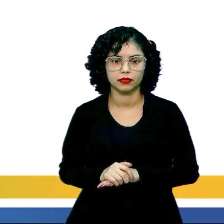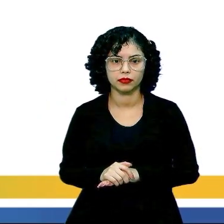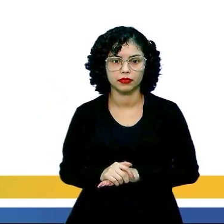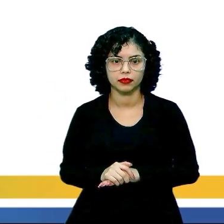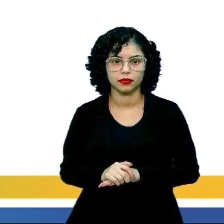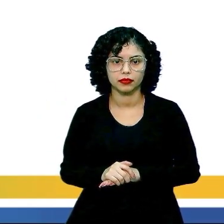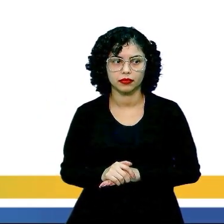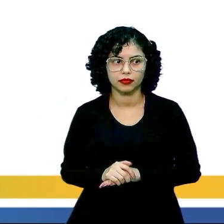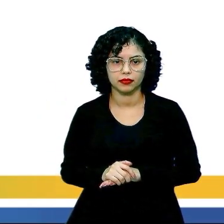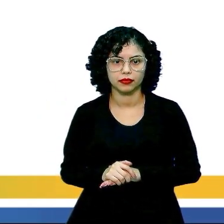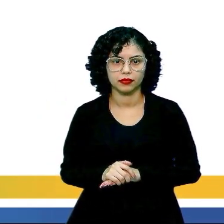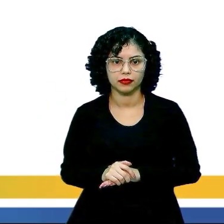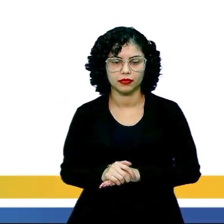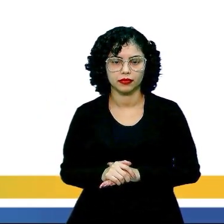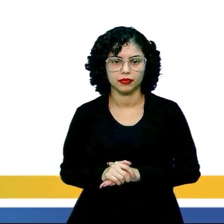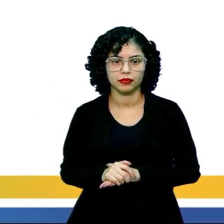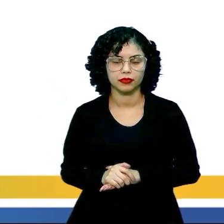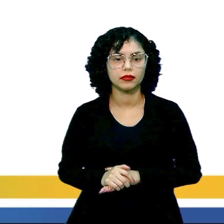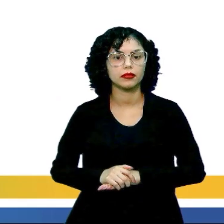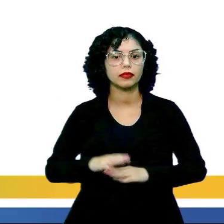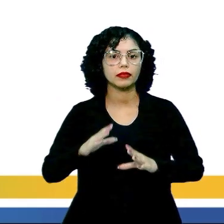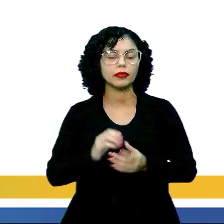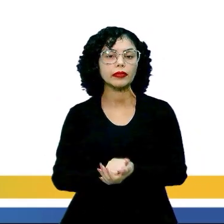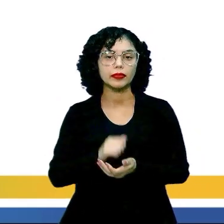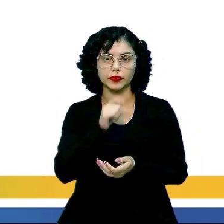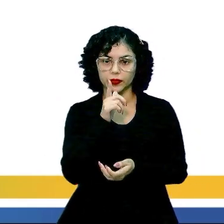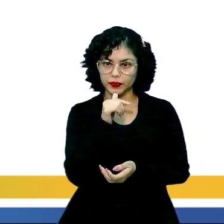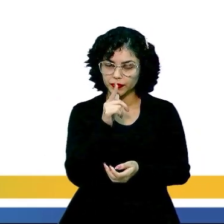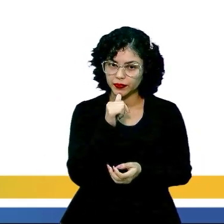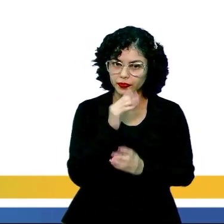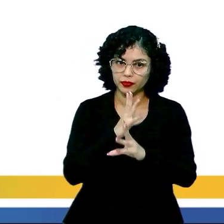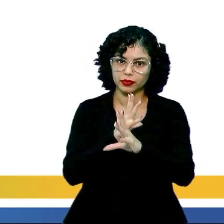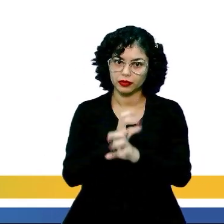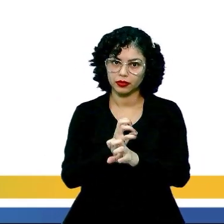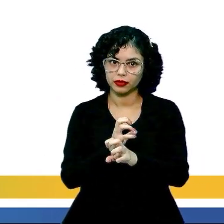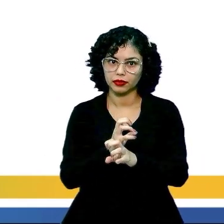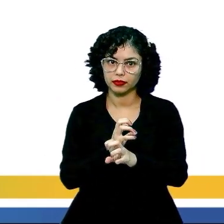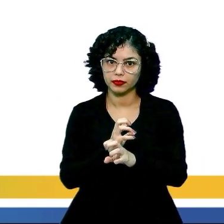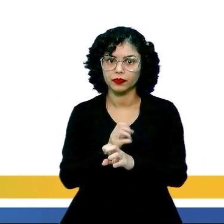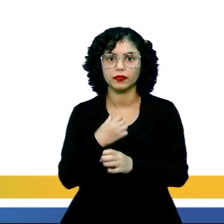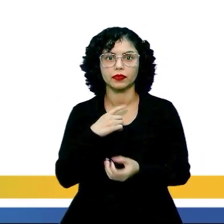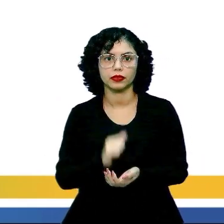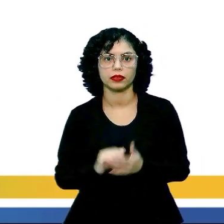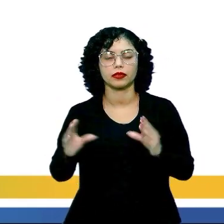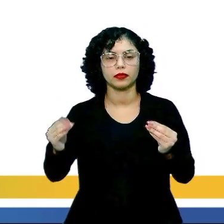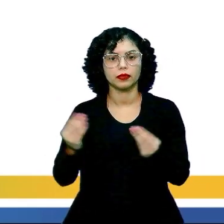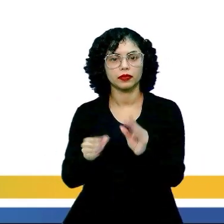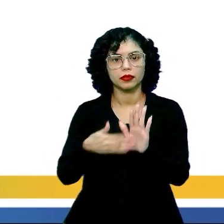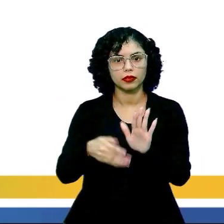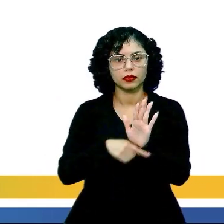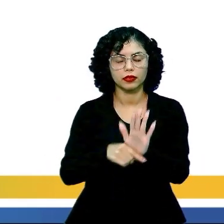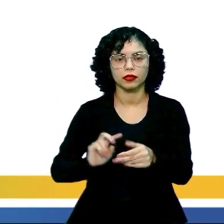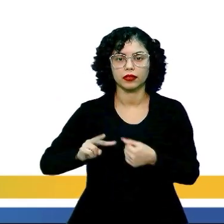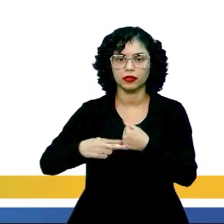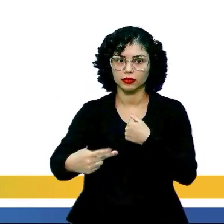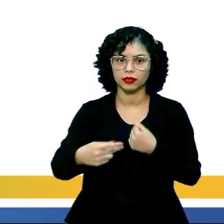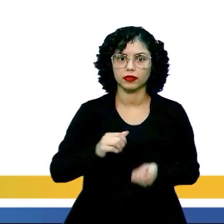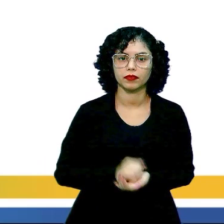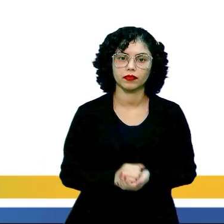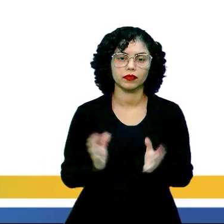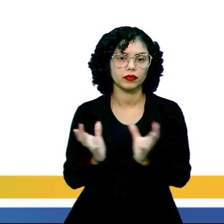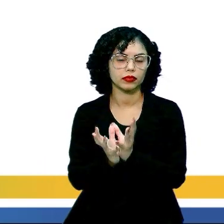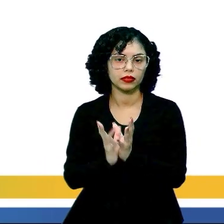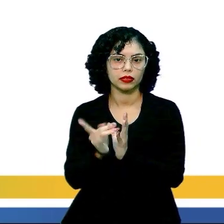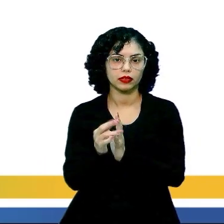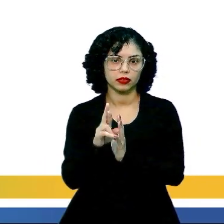Desculpa. A retenção da água na superfície da pele promovida pelos hidratantes é consequência da interação